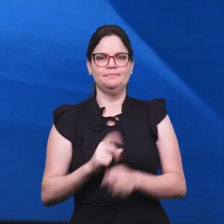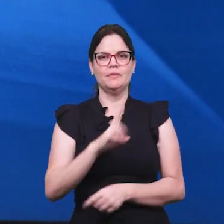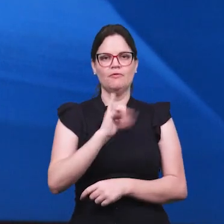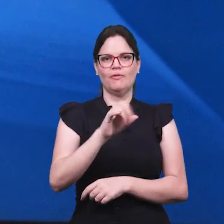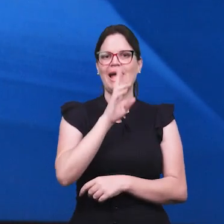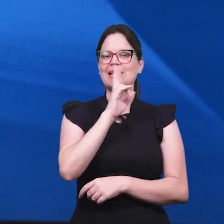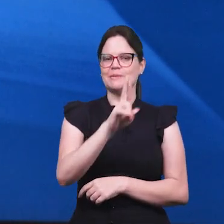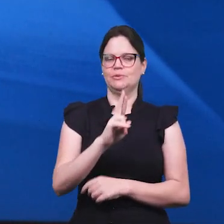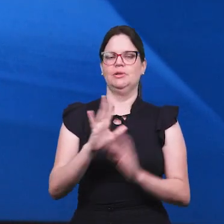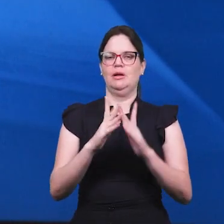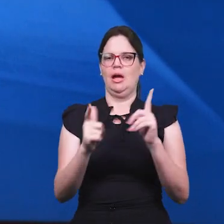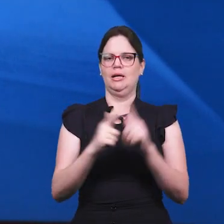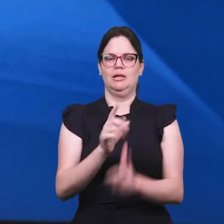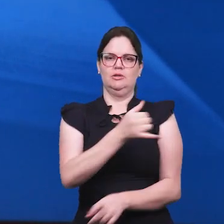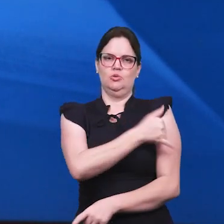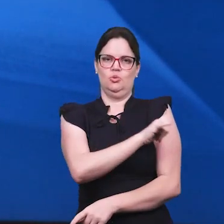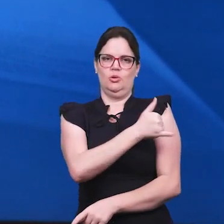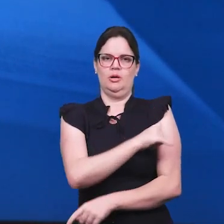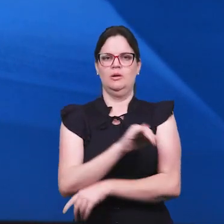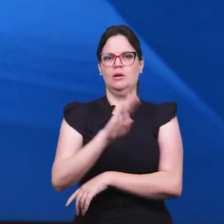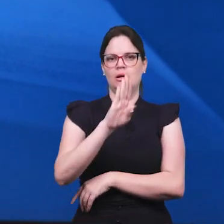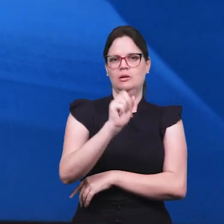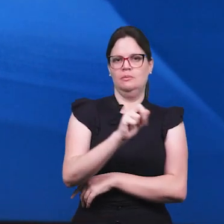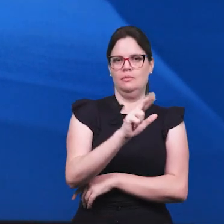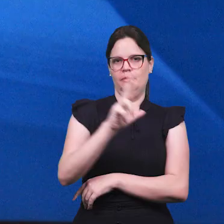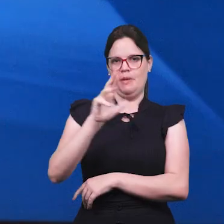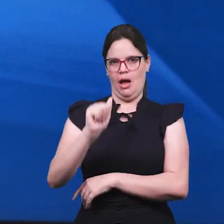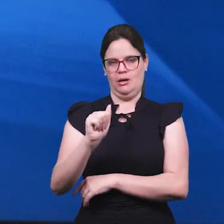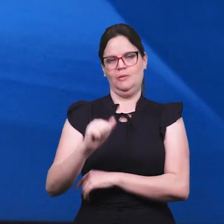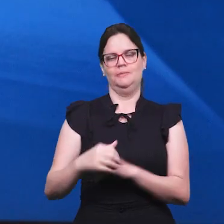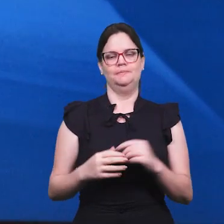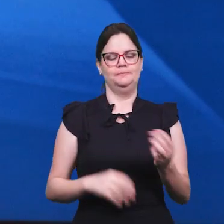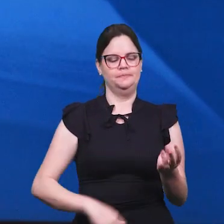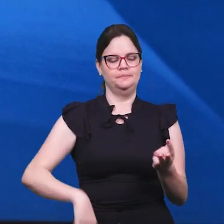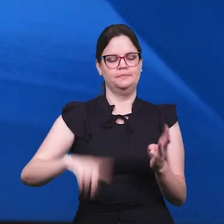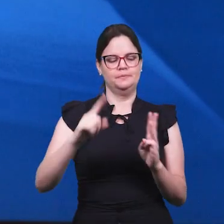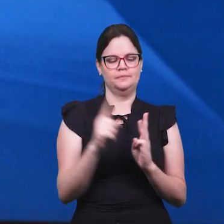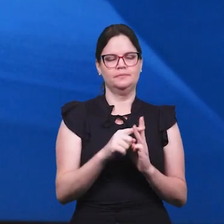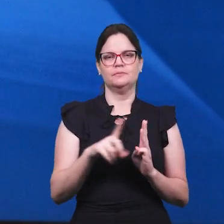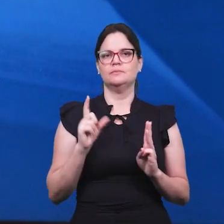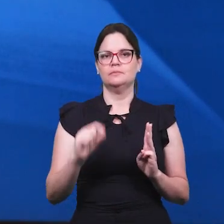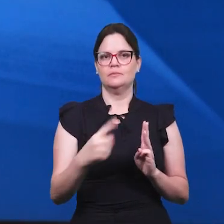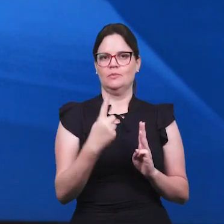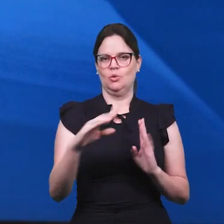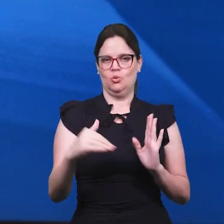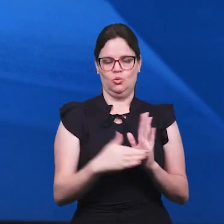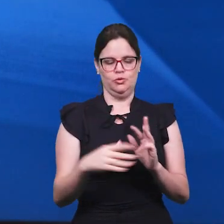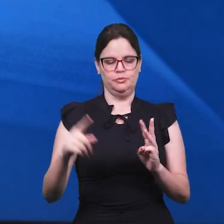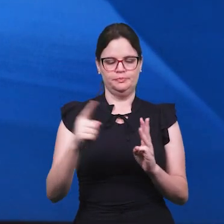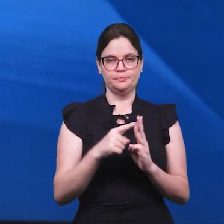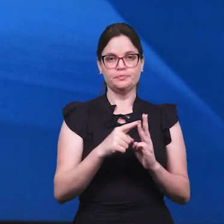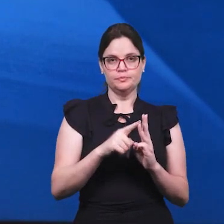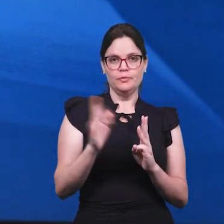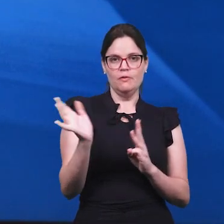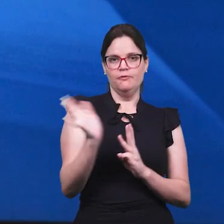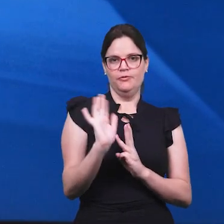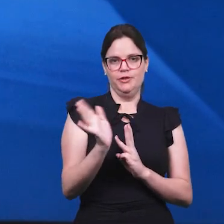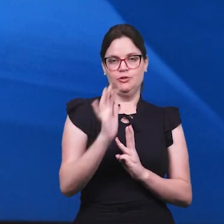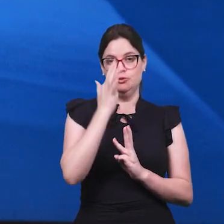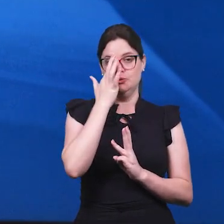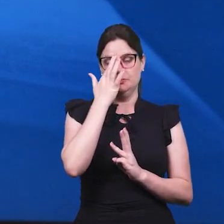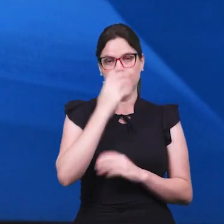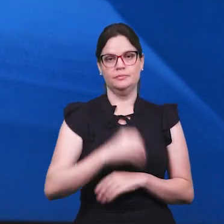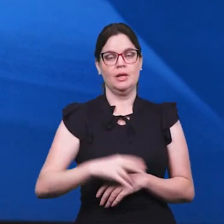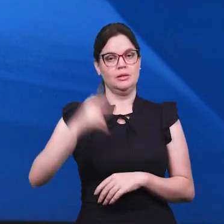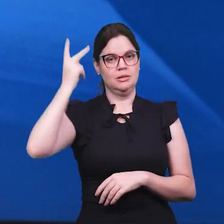colo do papai, ela vai responder lá em Barra Mansa, a igreja de Barra Mansa, lá em Rio de Janeiro. E por